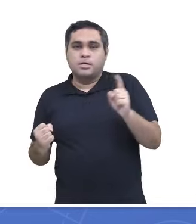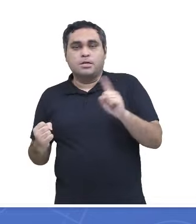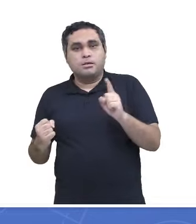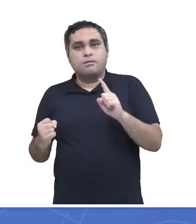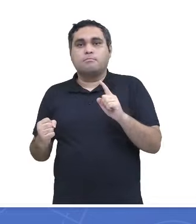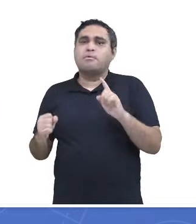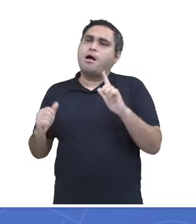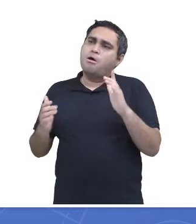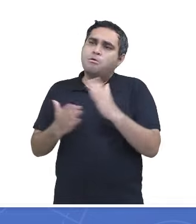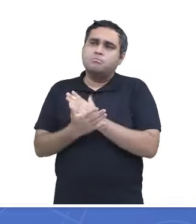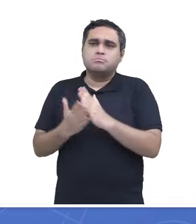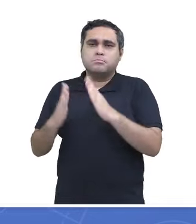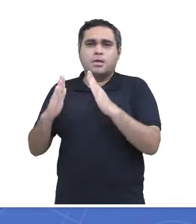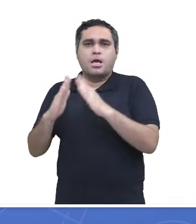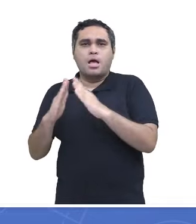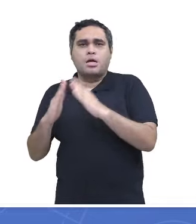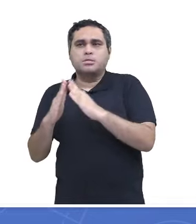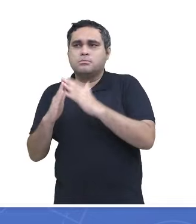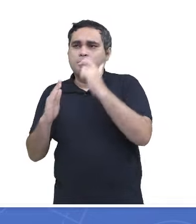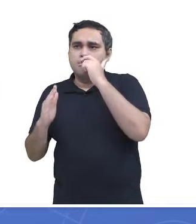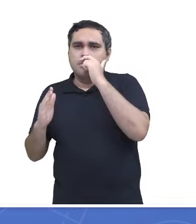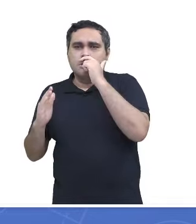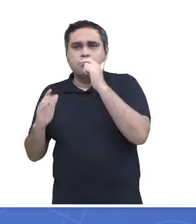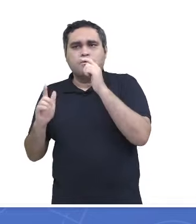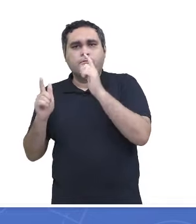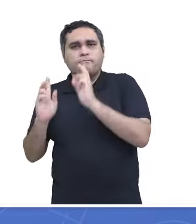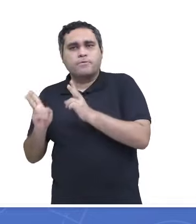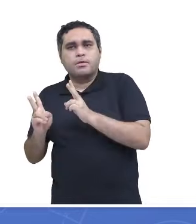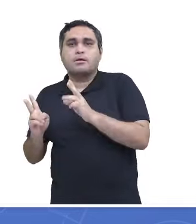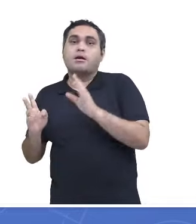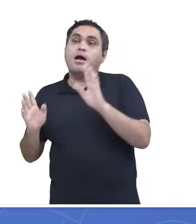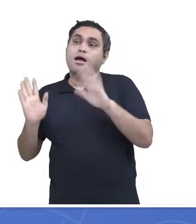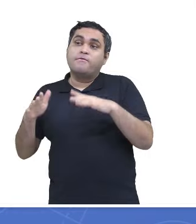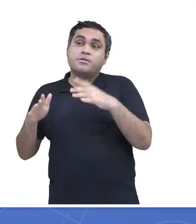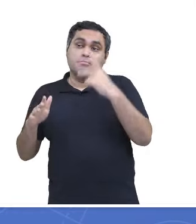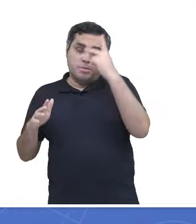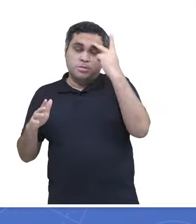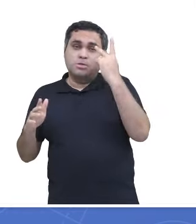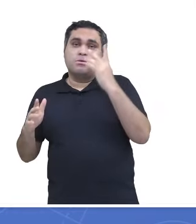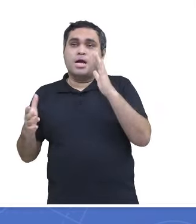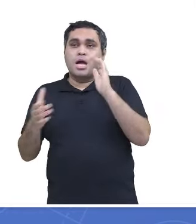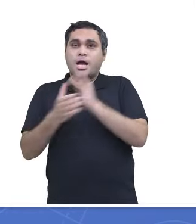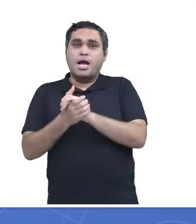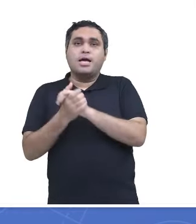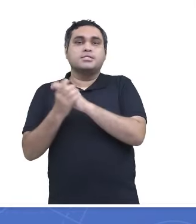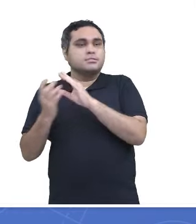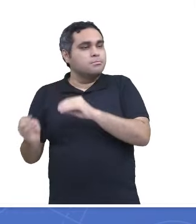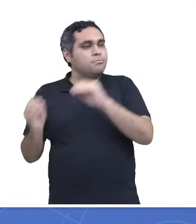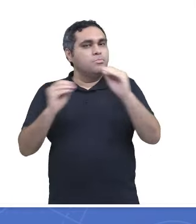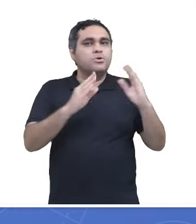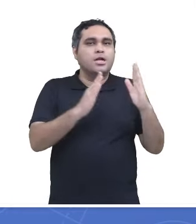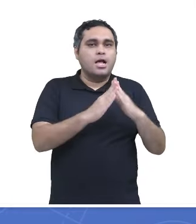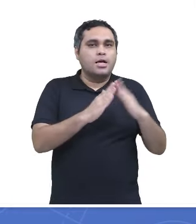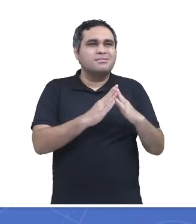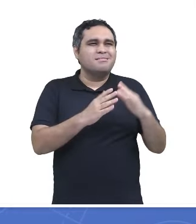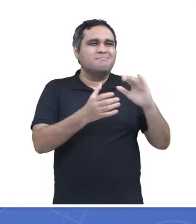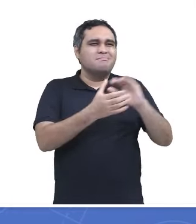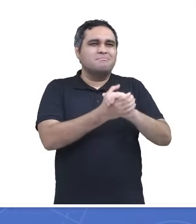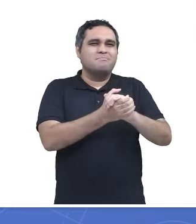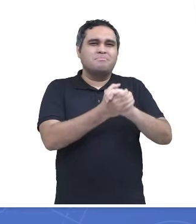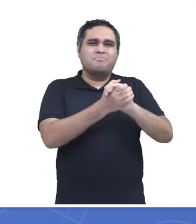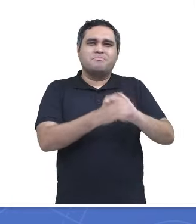ou a elas retornaram, né? A gente sabe muito disso, as pessoas casam, separam, depois voltam para a casa dos pais, vão morar com os pais de